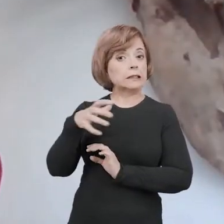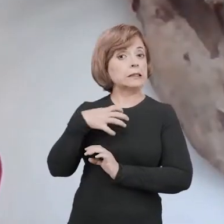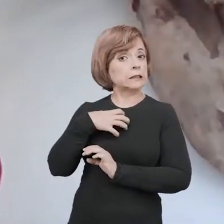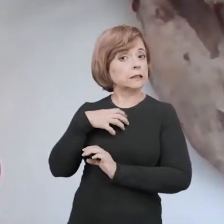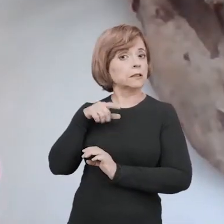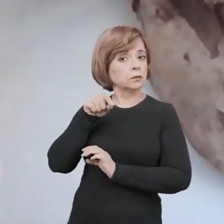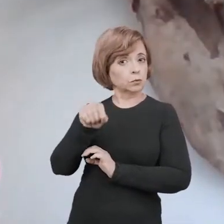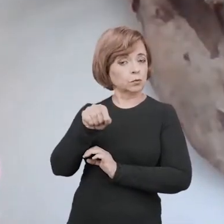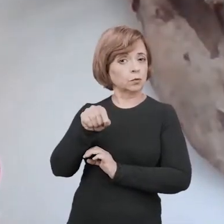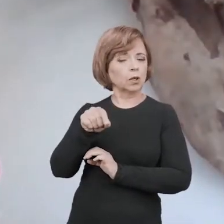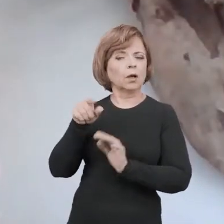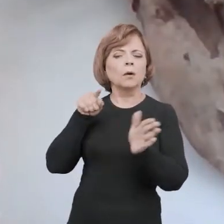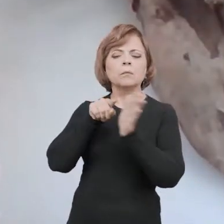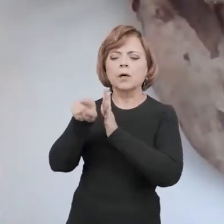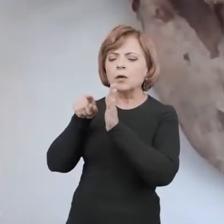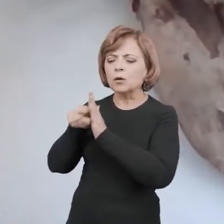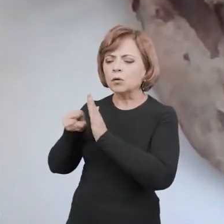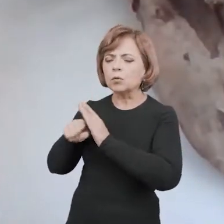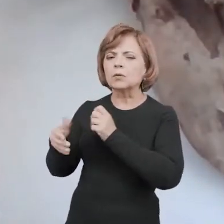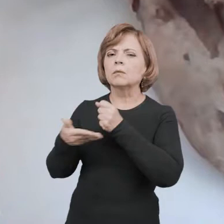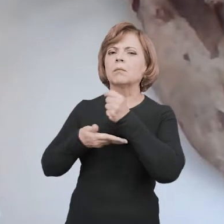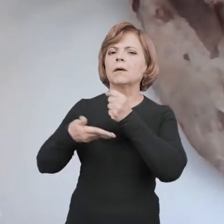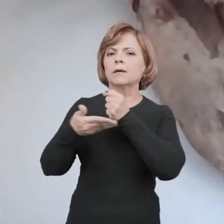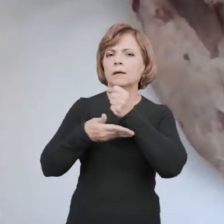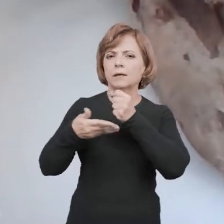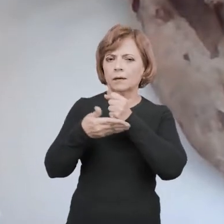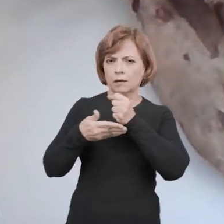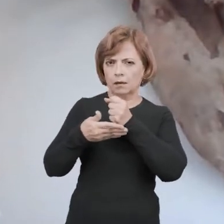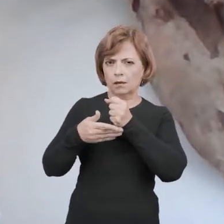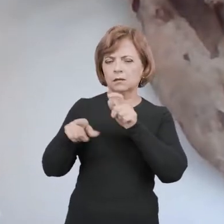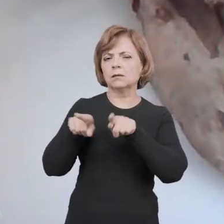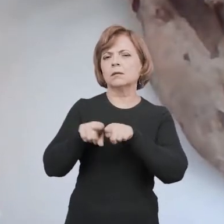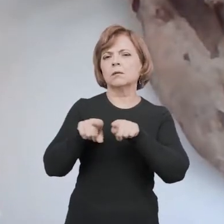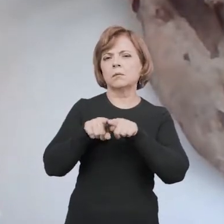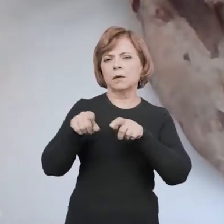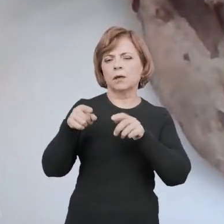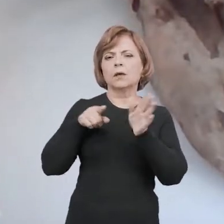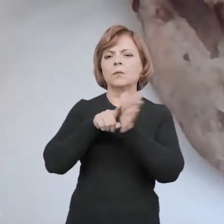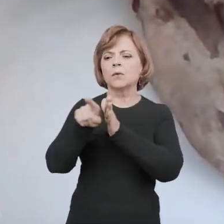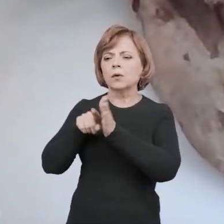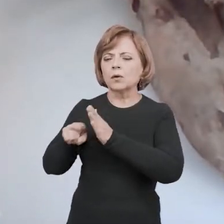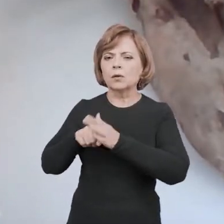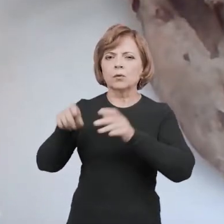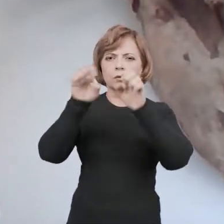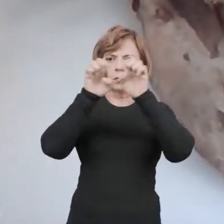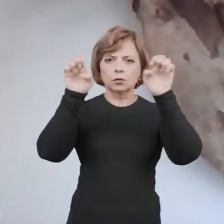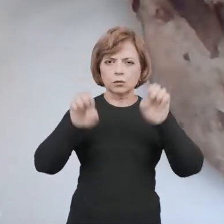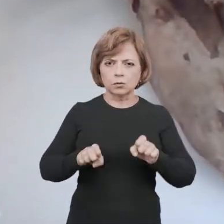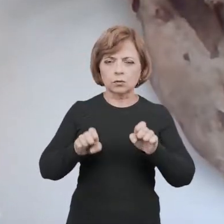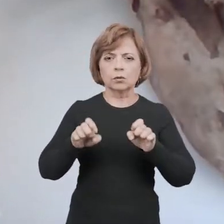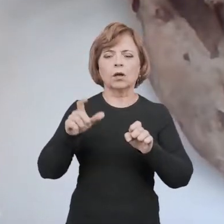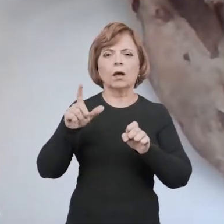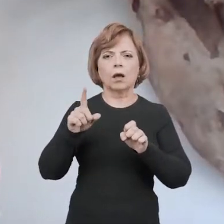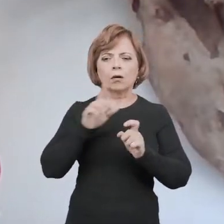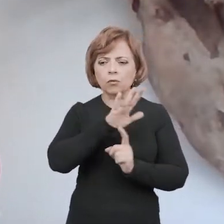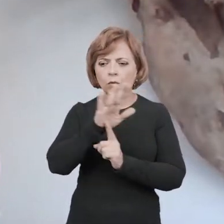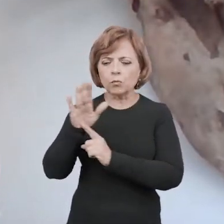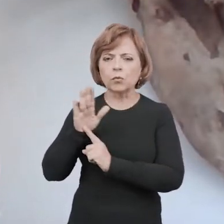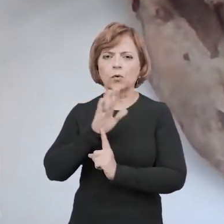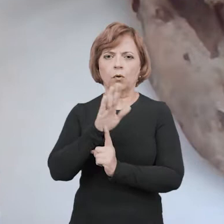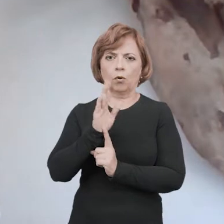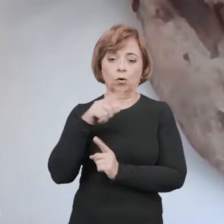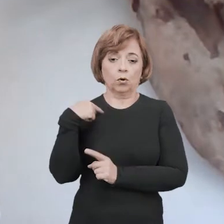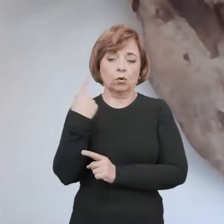sentido, perguntas basilares e até mesmo, eu diria, estruturais, foram postas à baila.